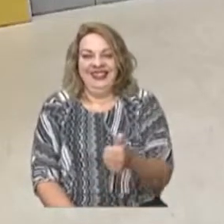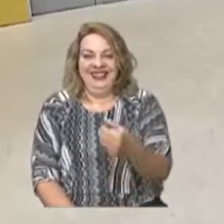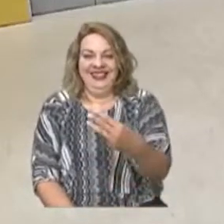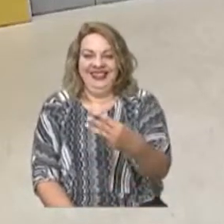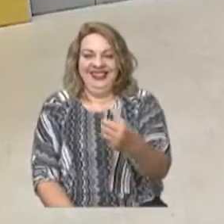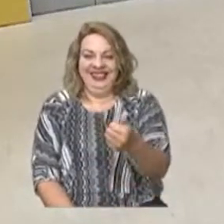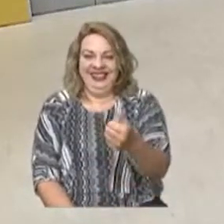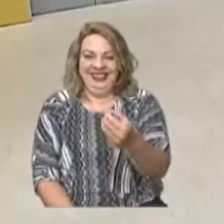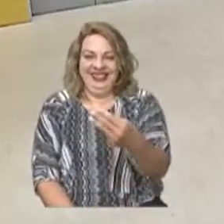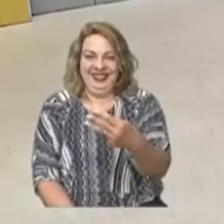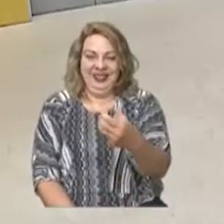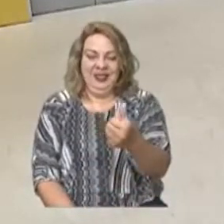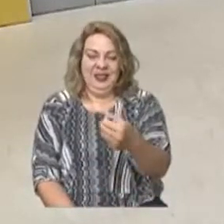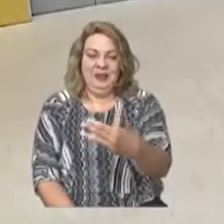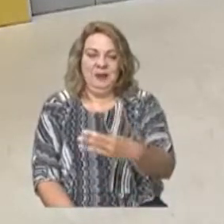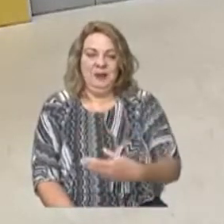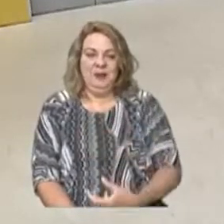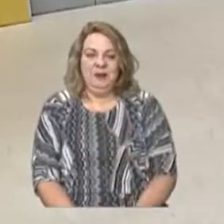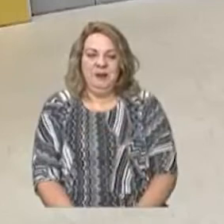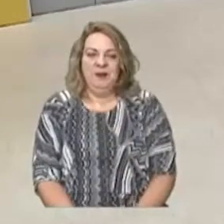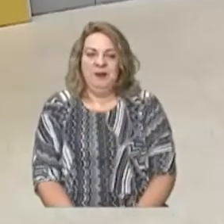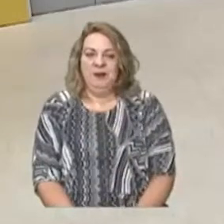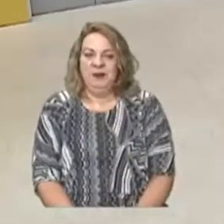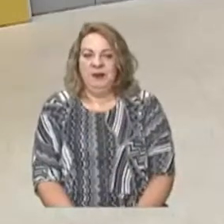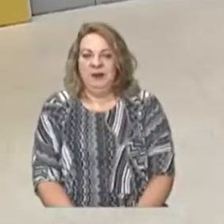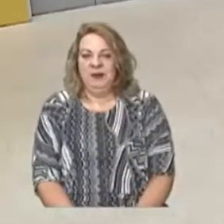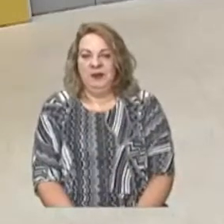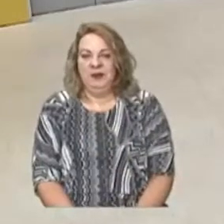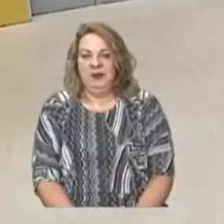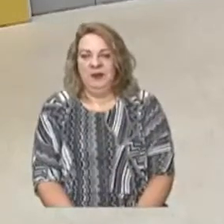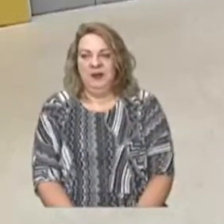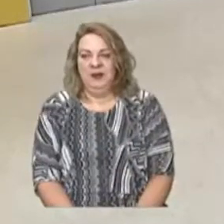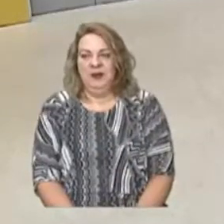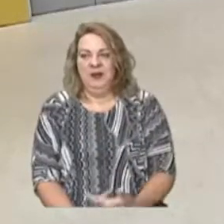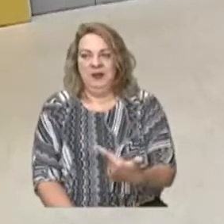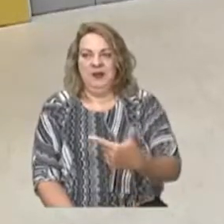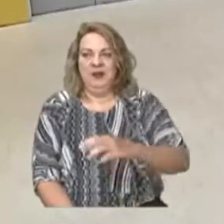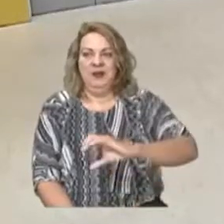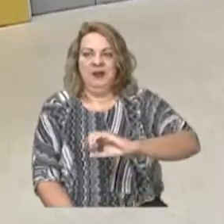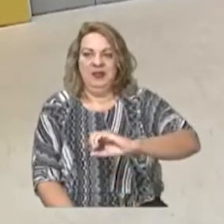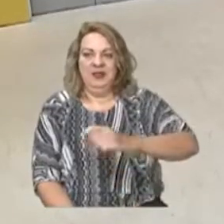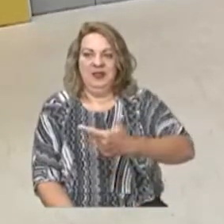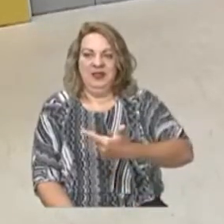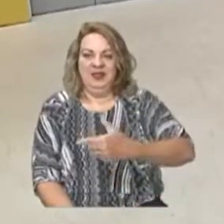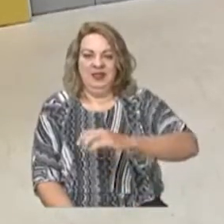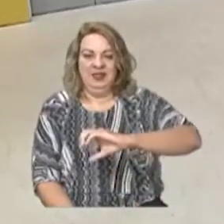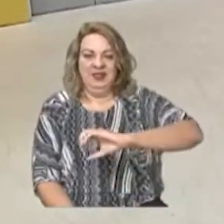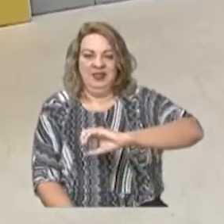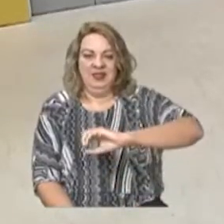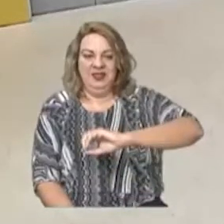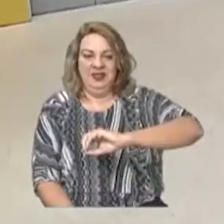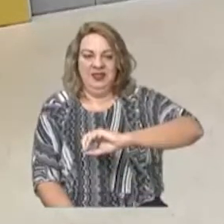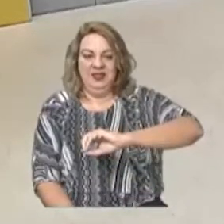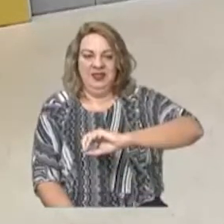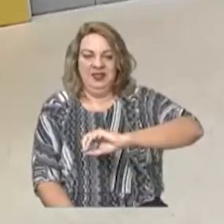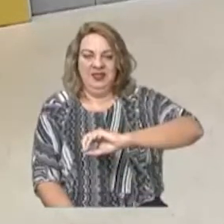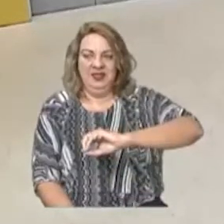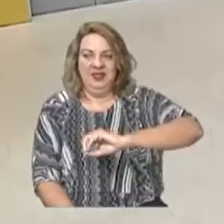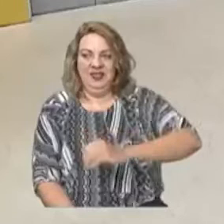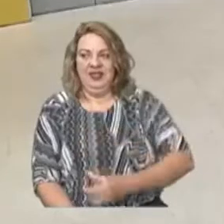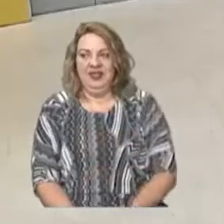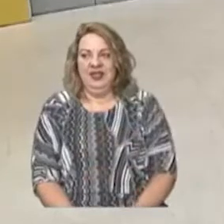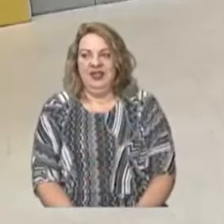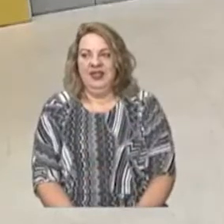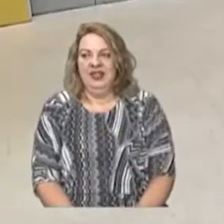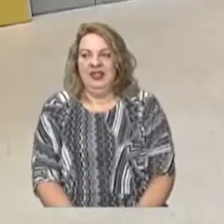13. 13. Bola de número 13. Sobe o 20, você marca 20. 20. Meia